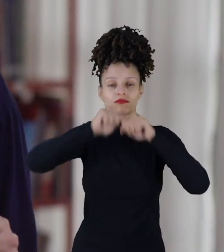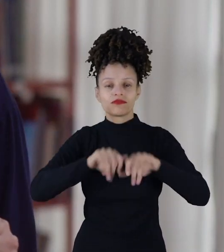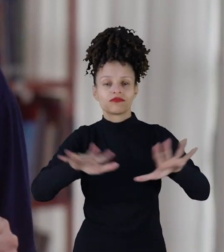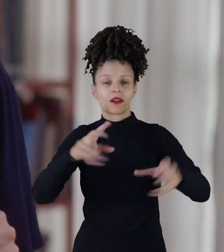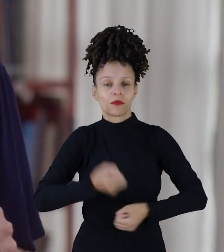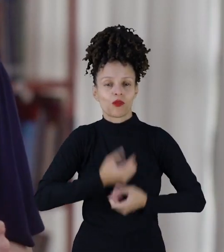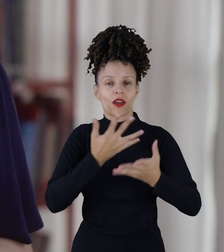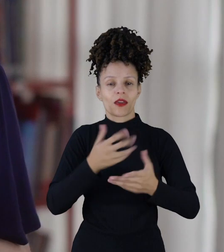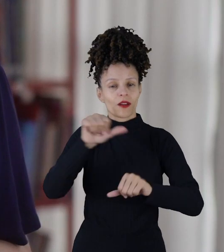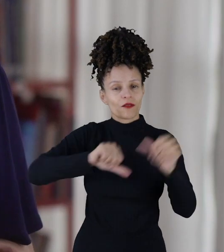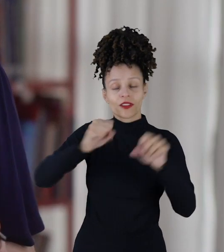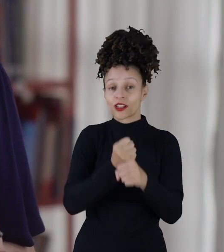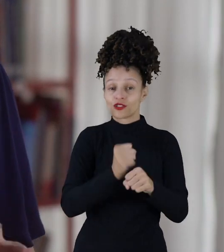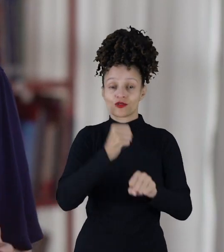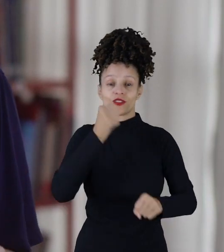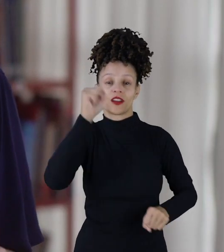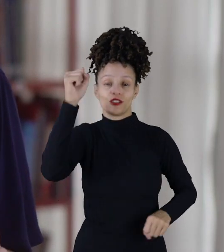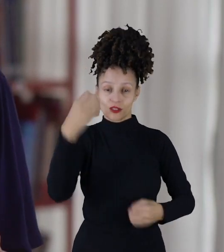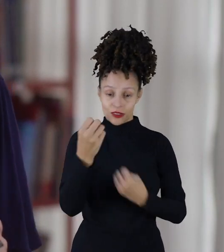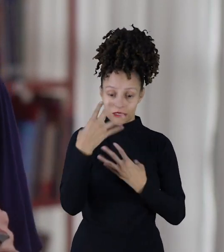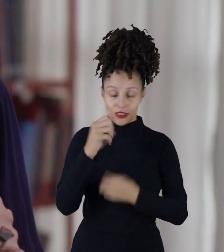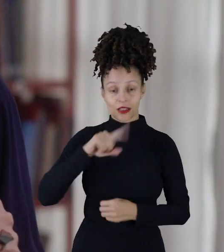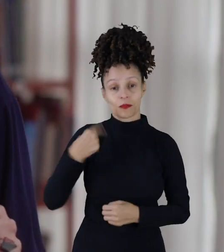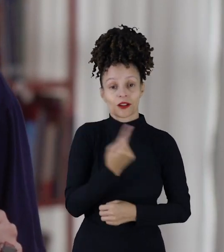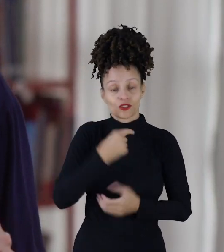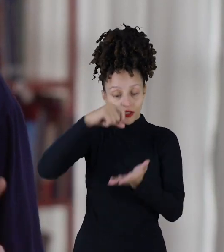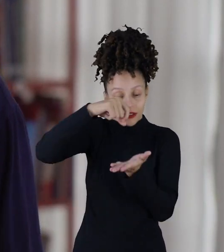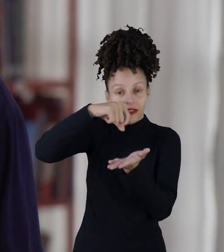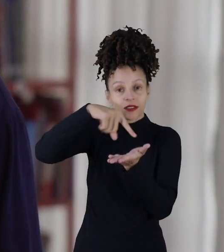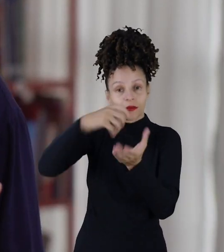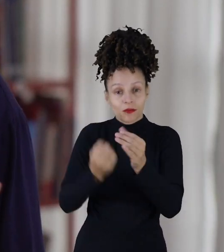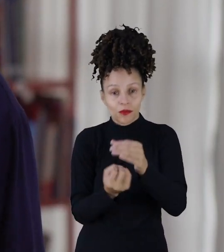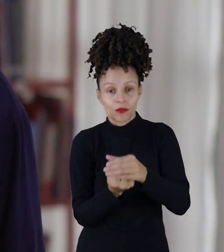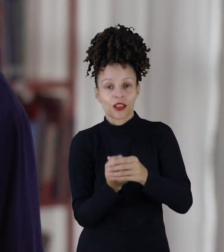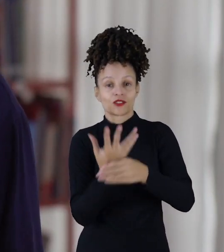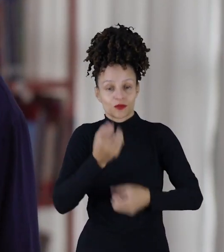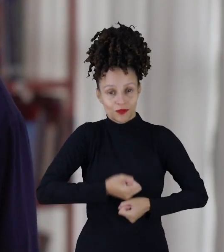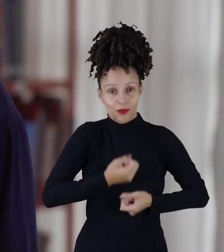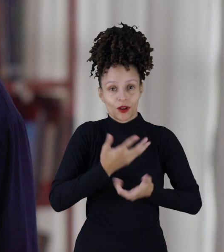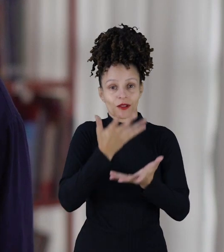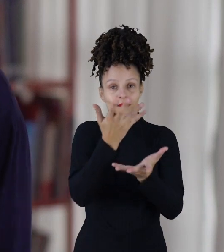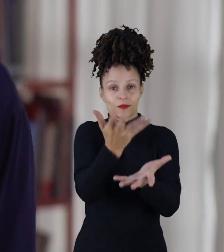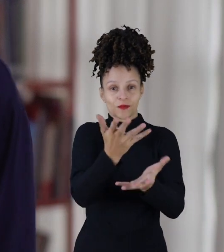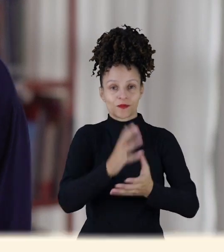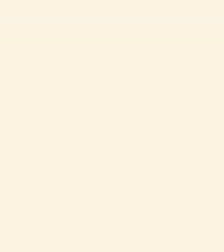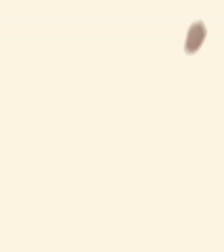poema e vira gente gigante e ensina pra gente a semente quando